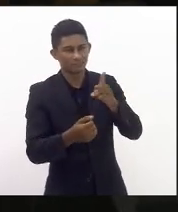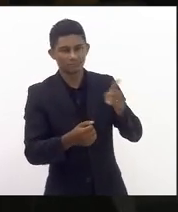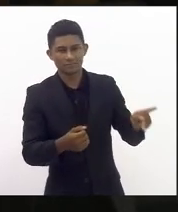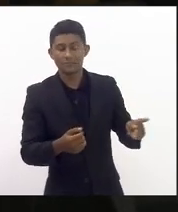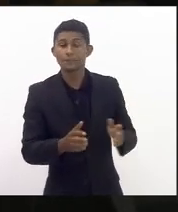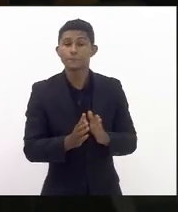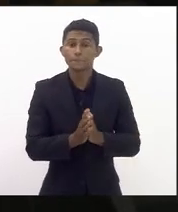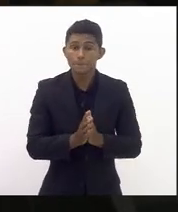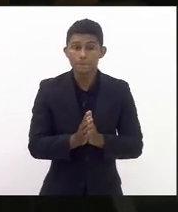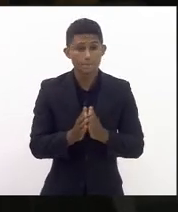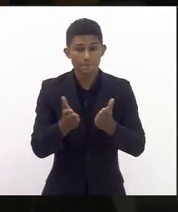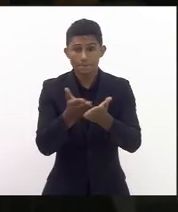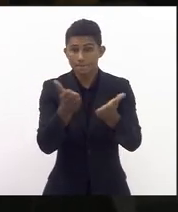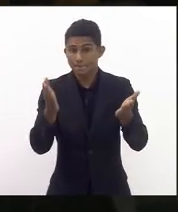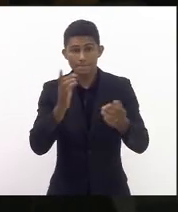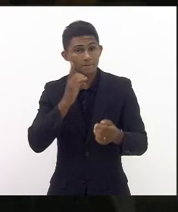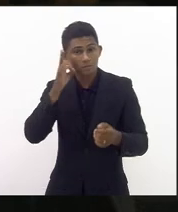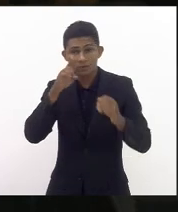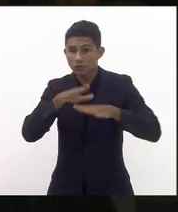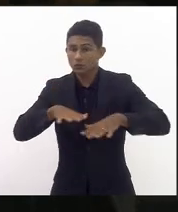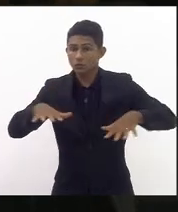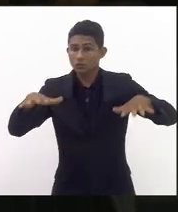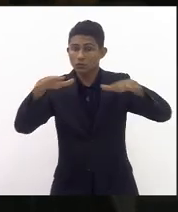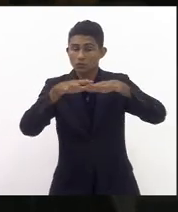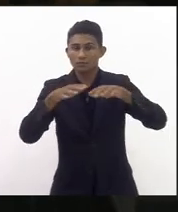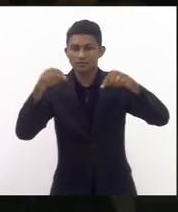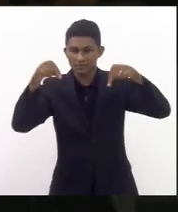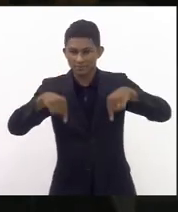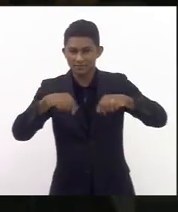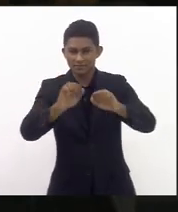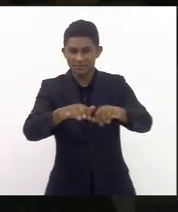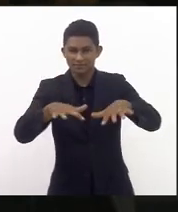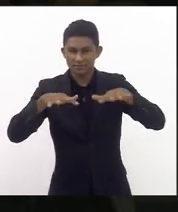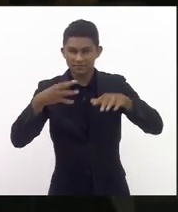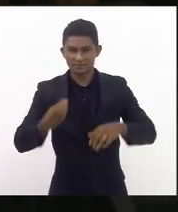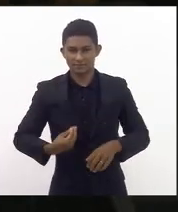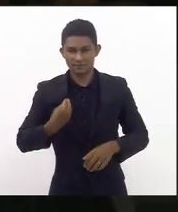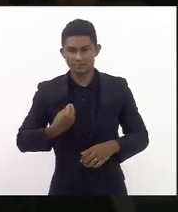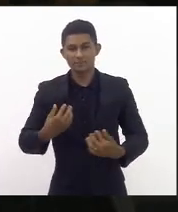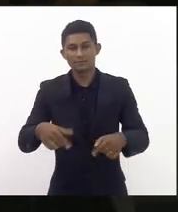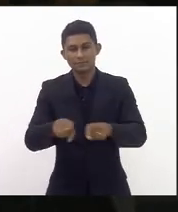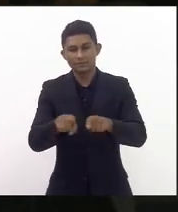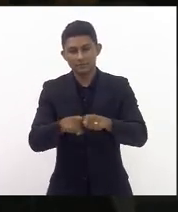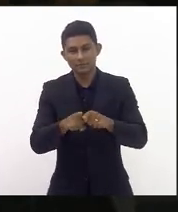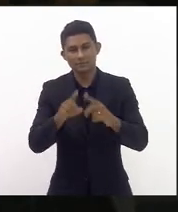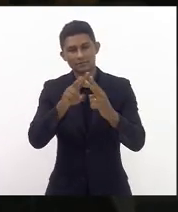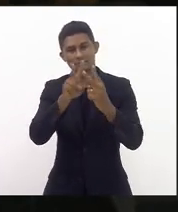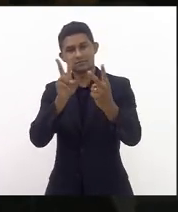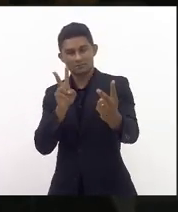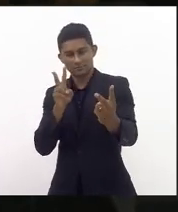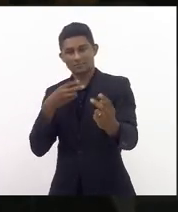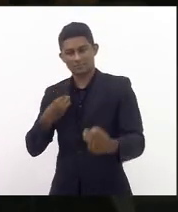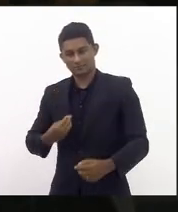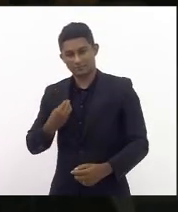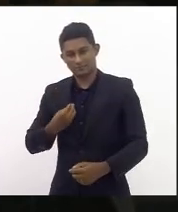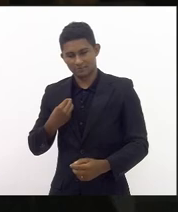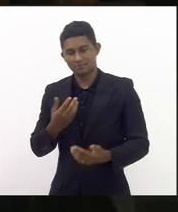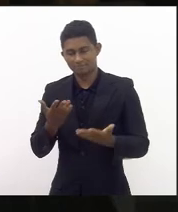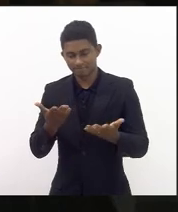senhoras deputadas, senhores deputados presentes em plenário, presentes também no plenário virtual,